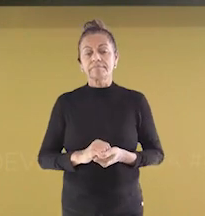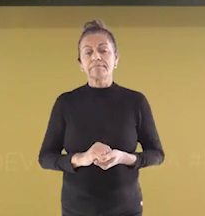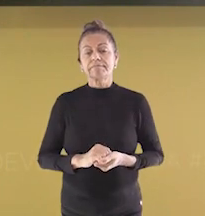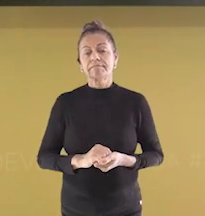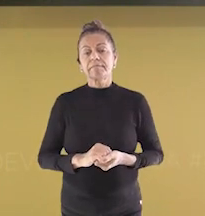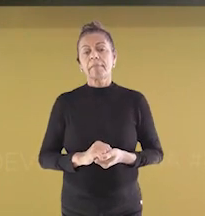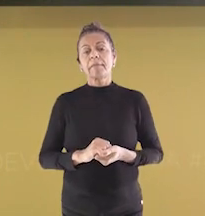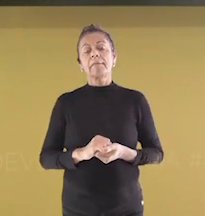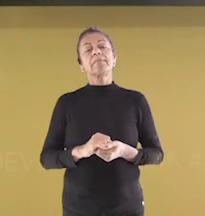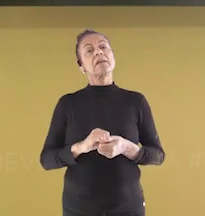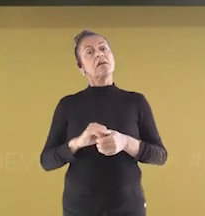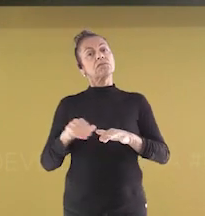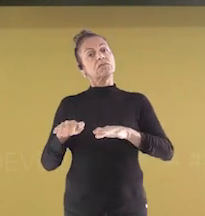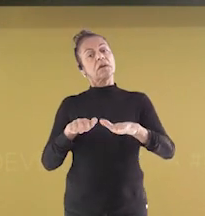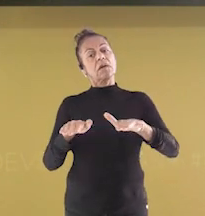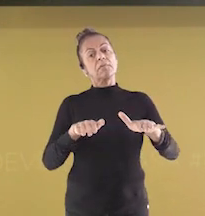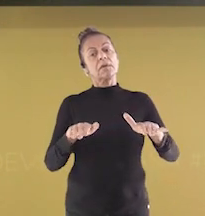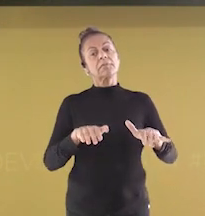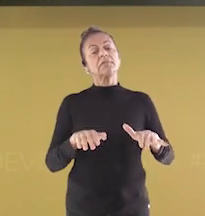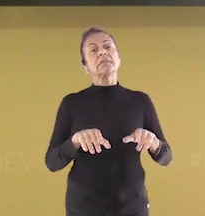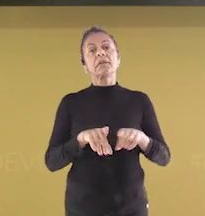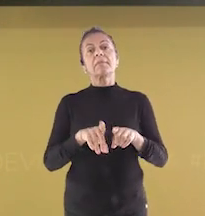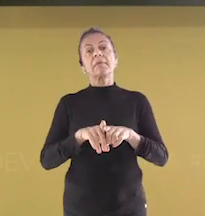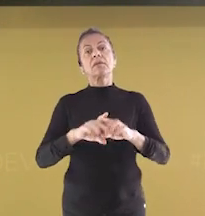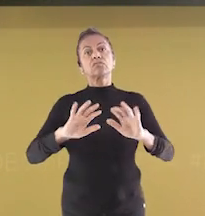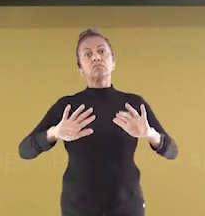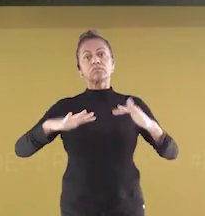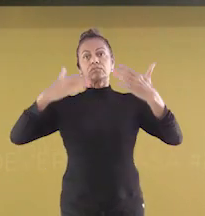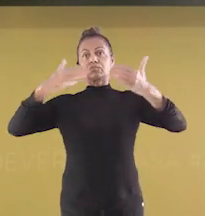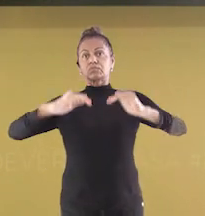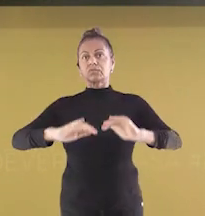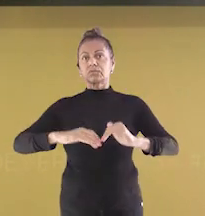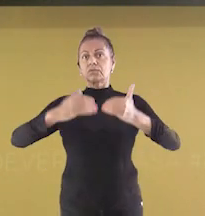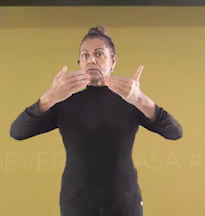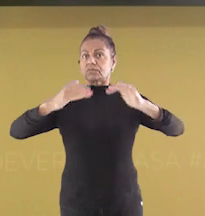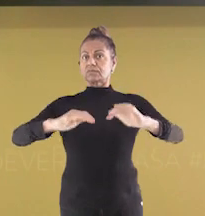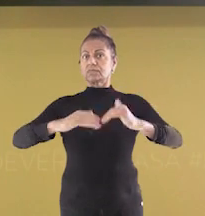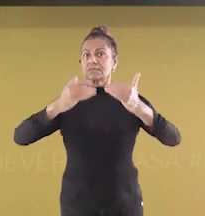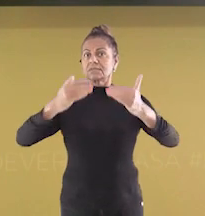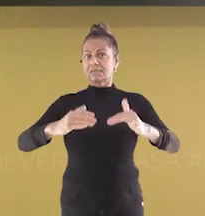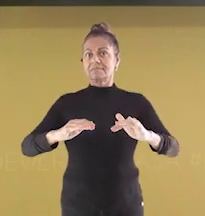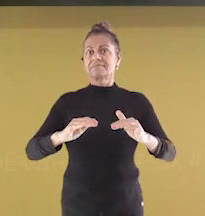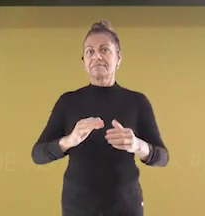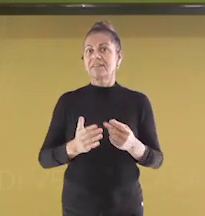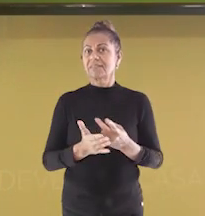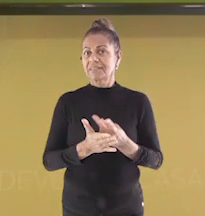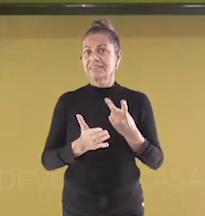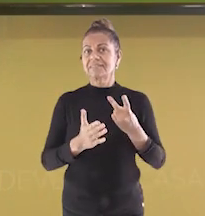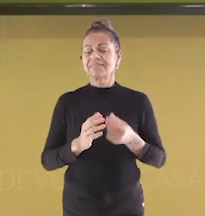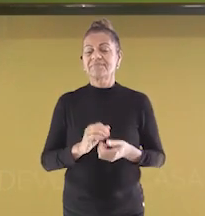na superfície e, portanto, causar o terremoto ou o tsunami. Agora,